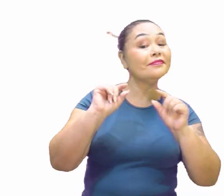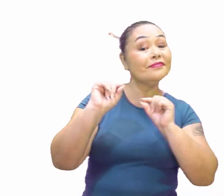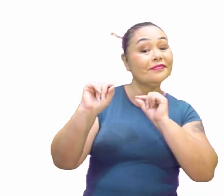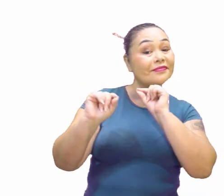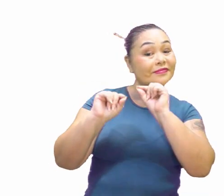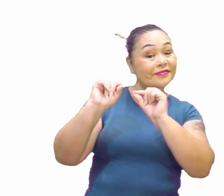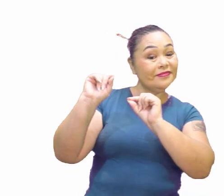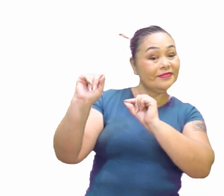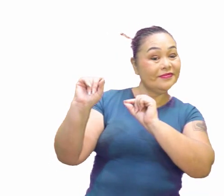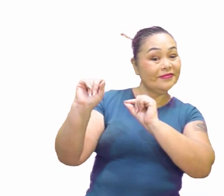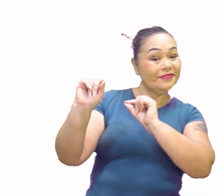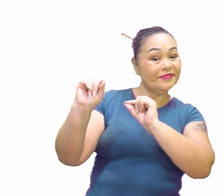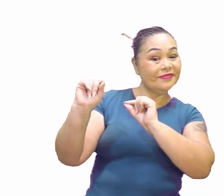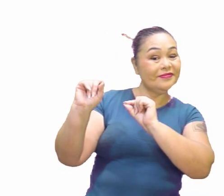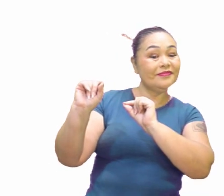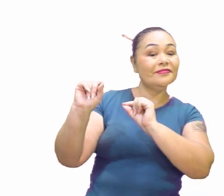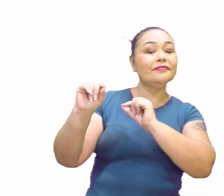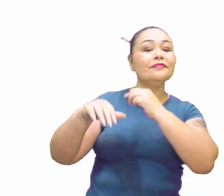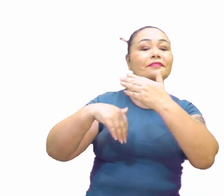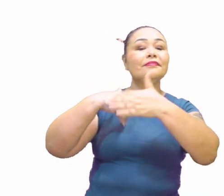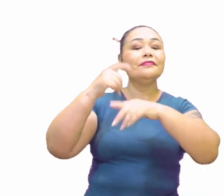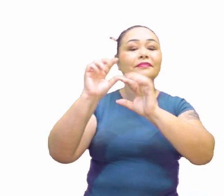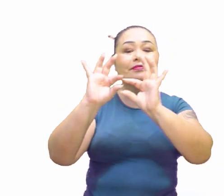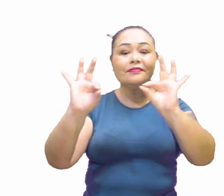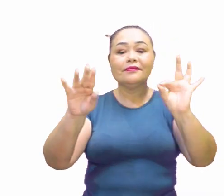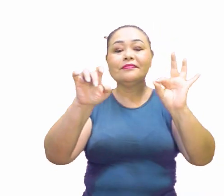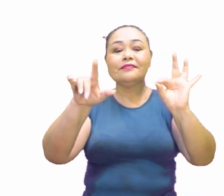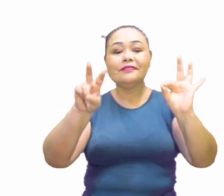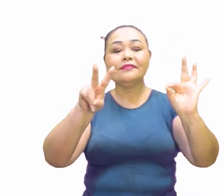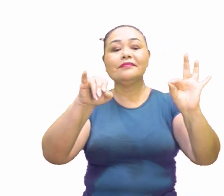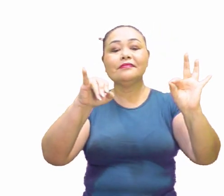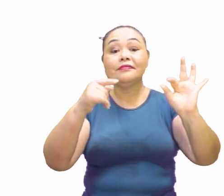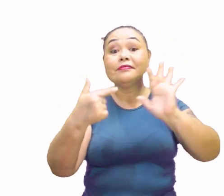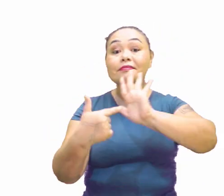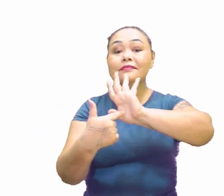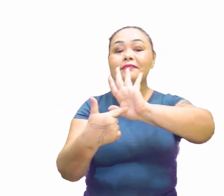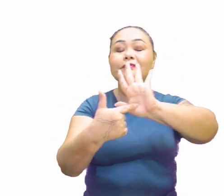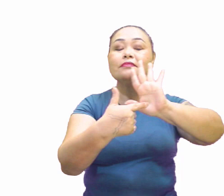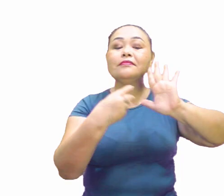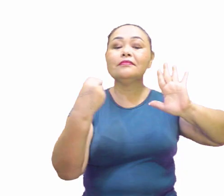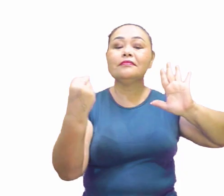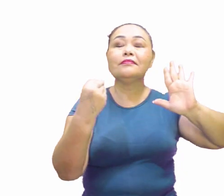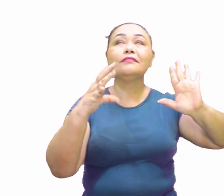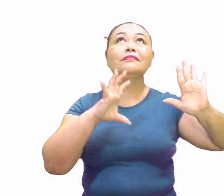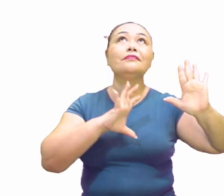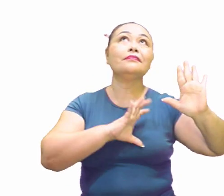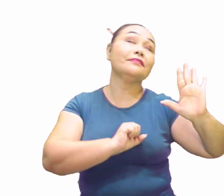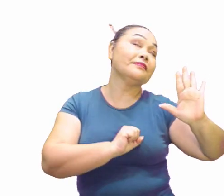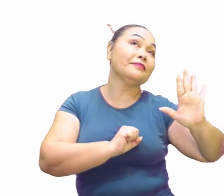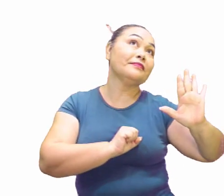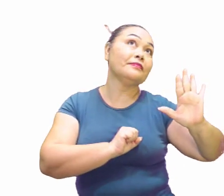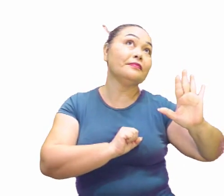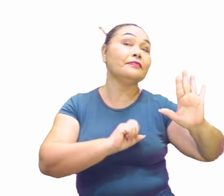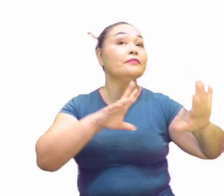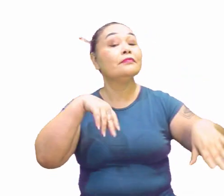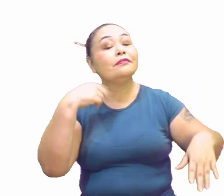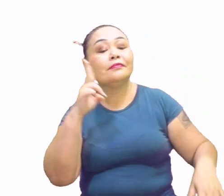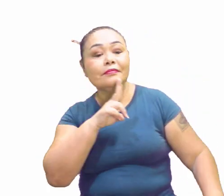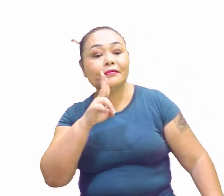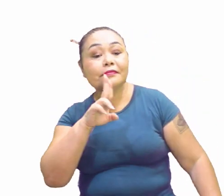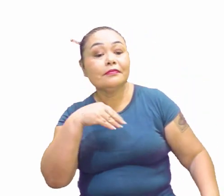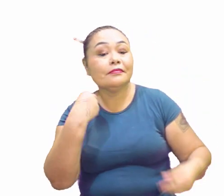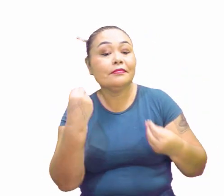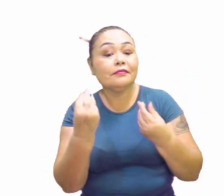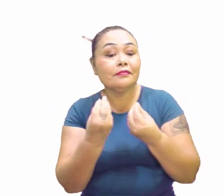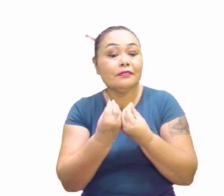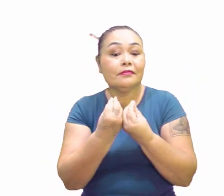sobre... Olha lá, ao longo dos versos, o eu lírico vai transparecendo a sua forma de amar.